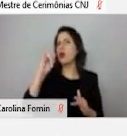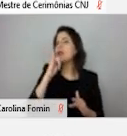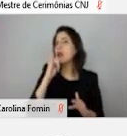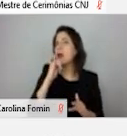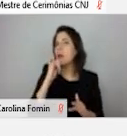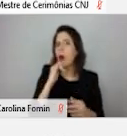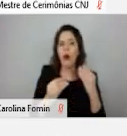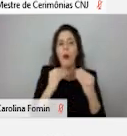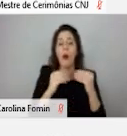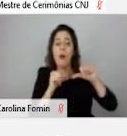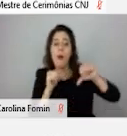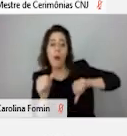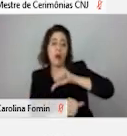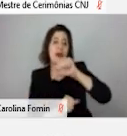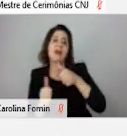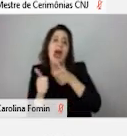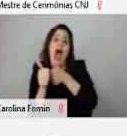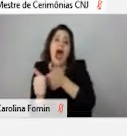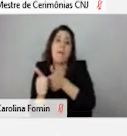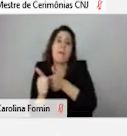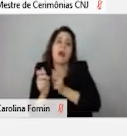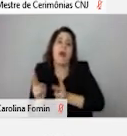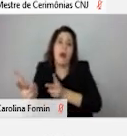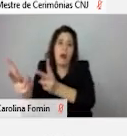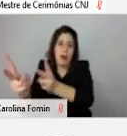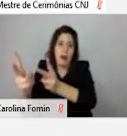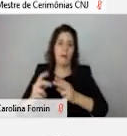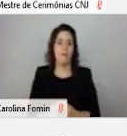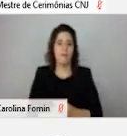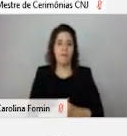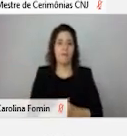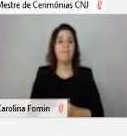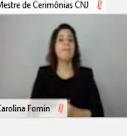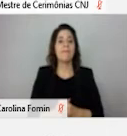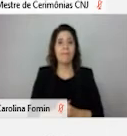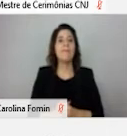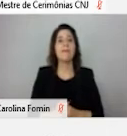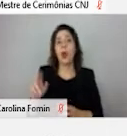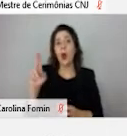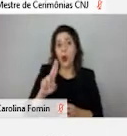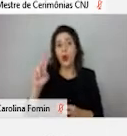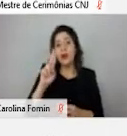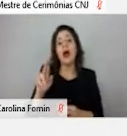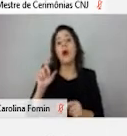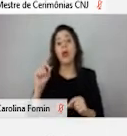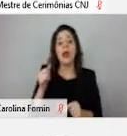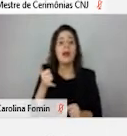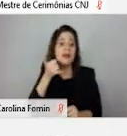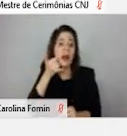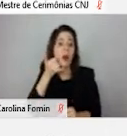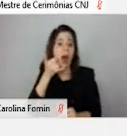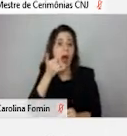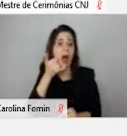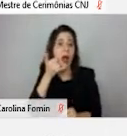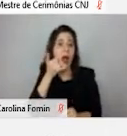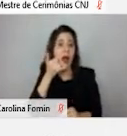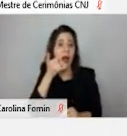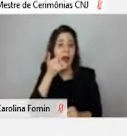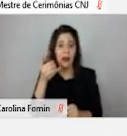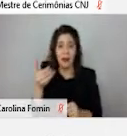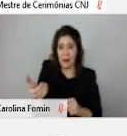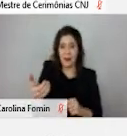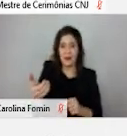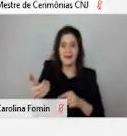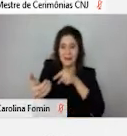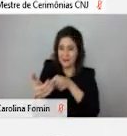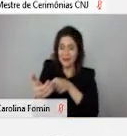mudança no sentido de fazer o acompanhamento contínuo da saúde. Aqui é a utilização de aparelhos celulares, e nesse caso aqui é um dos exemplos onde